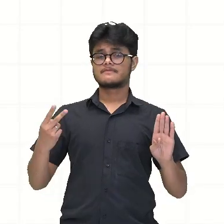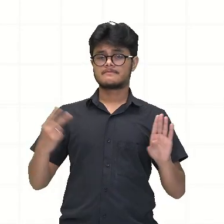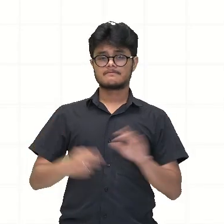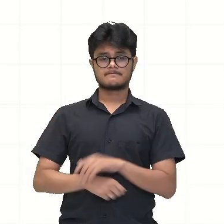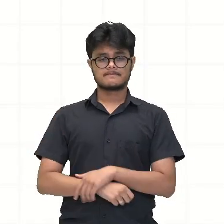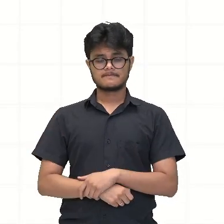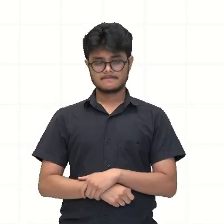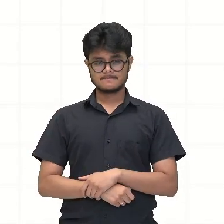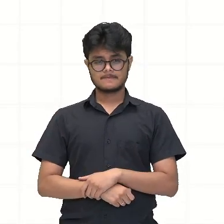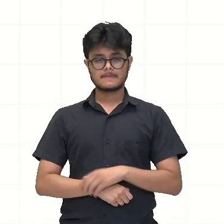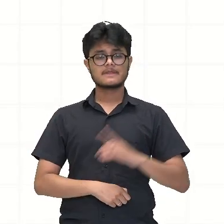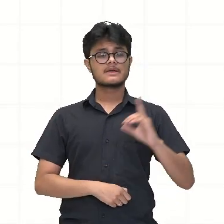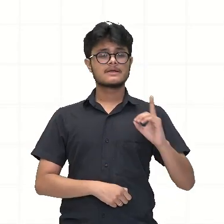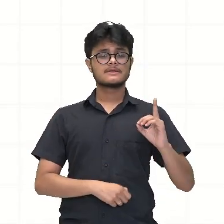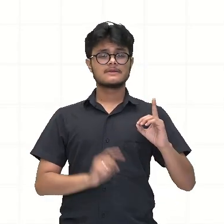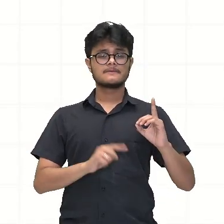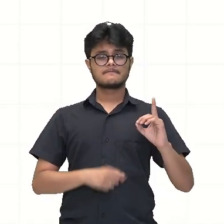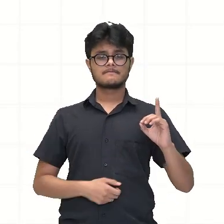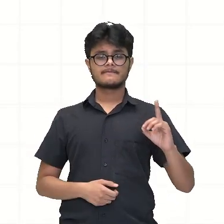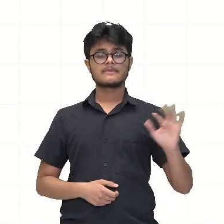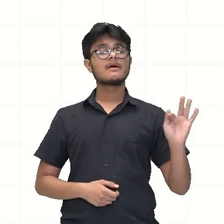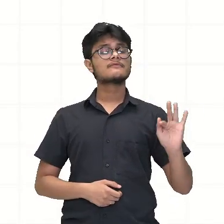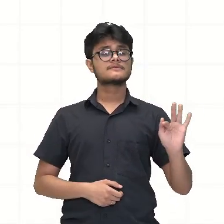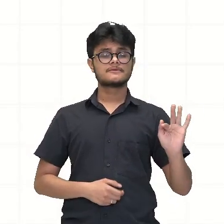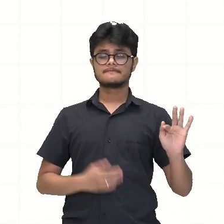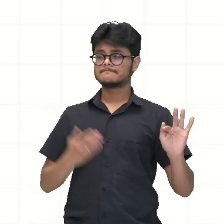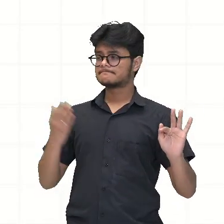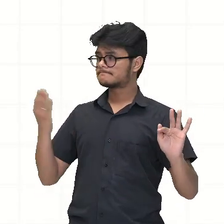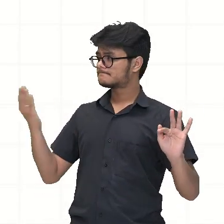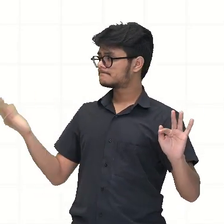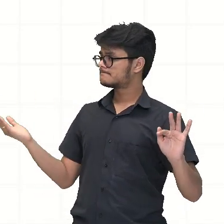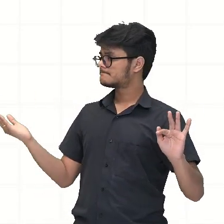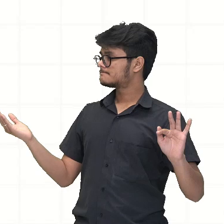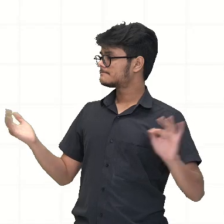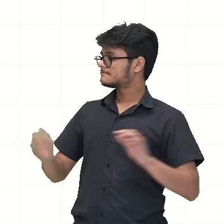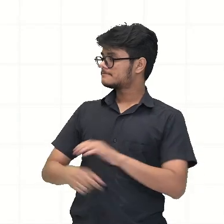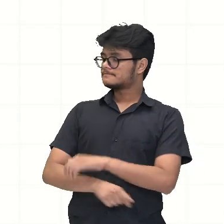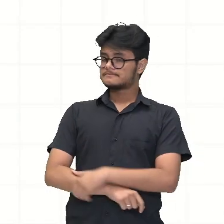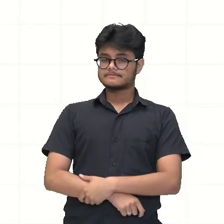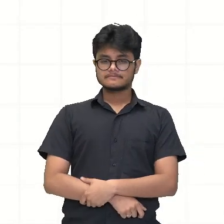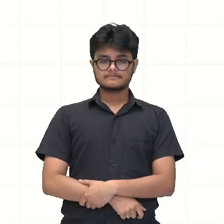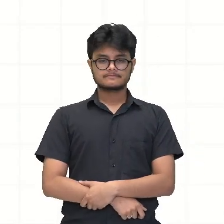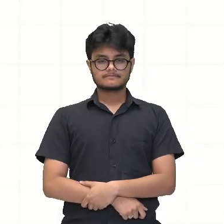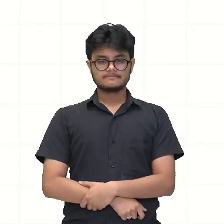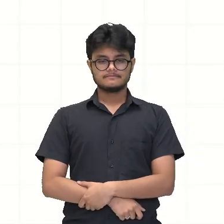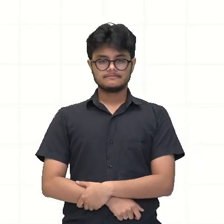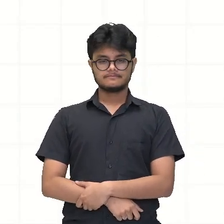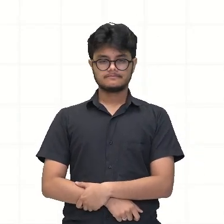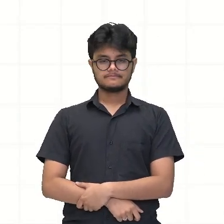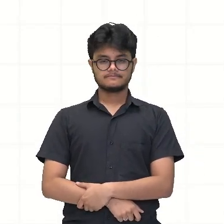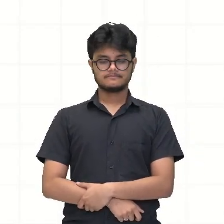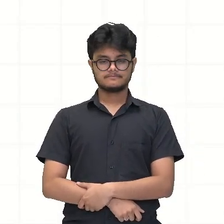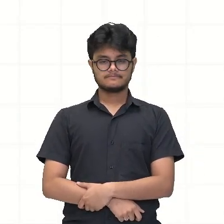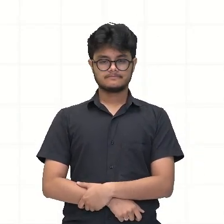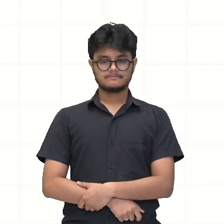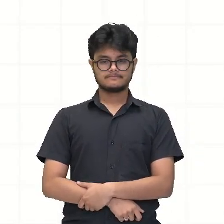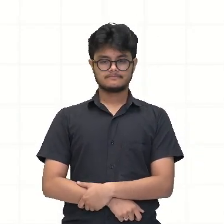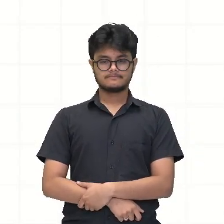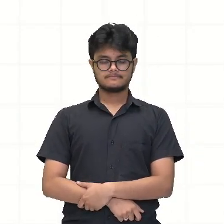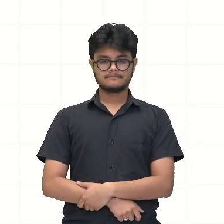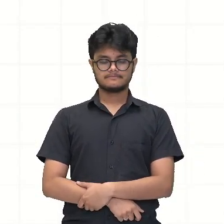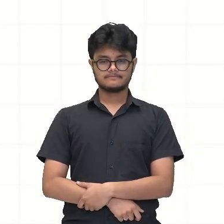coeficiente b vale 2. A lei de formação, D. A lei de formação da função é f de x igual a 2/3 de